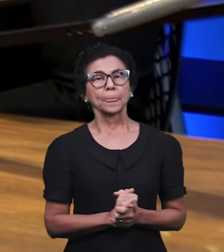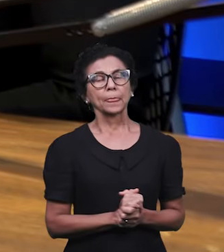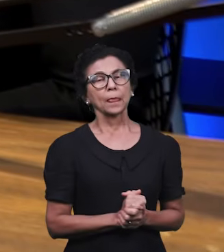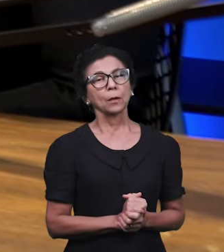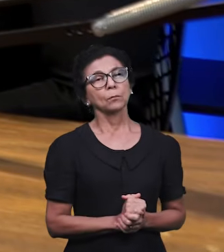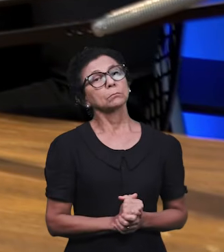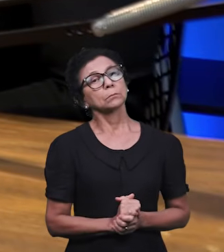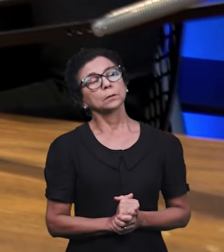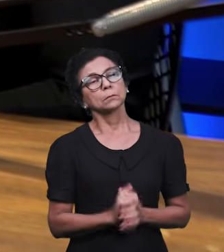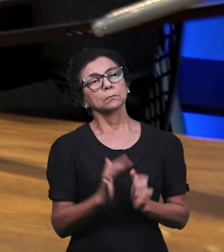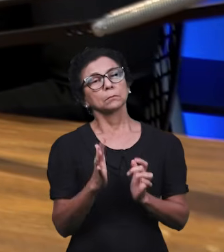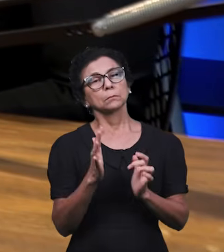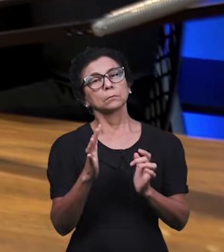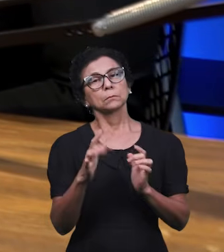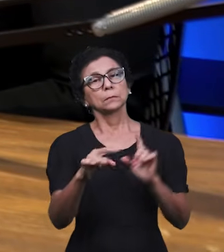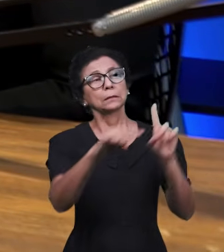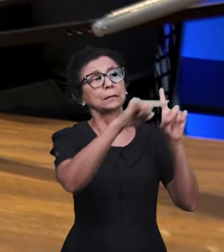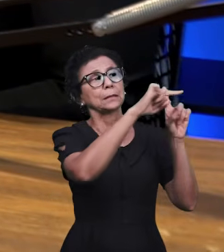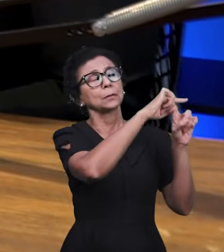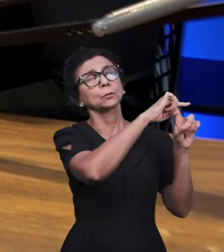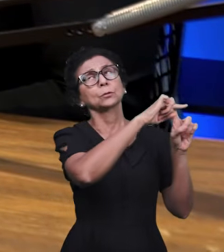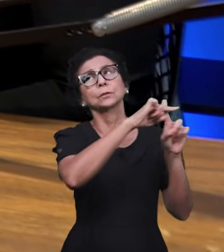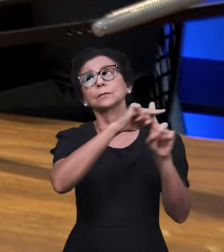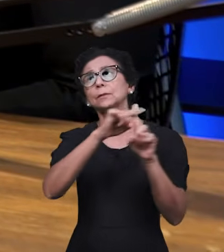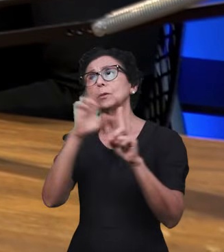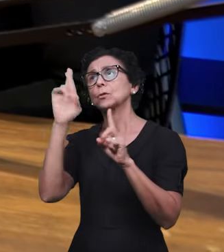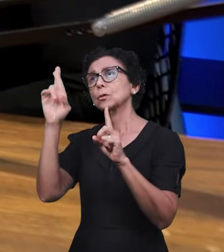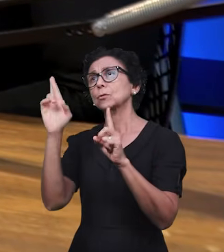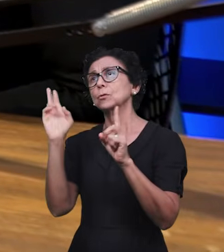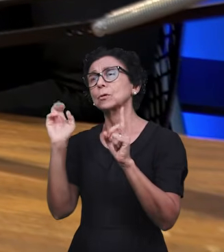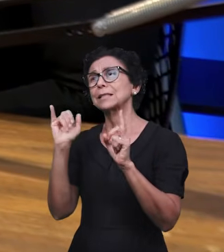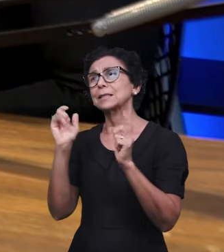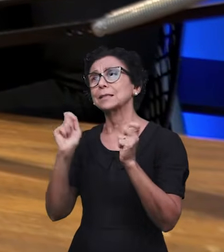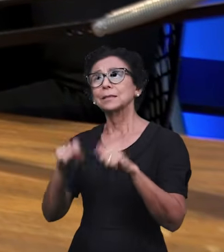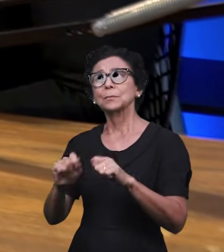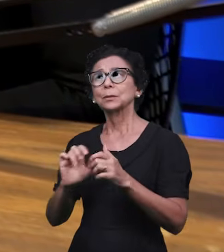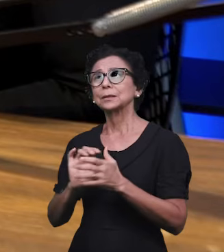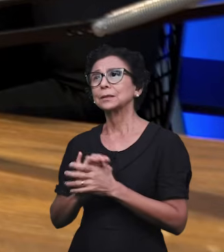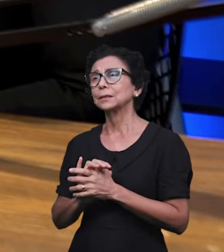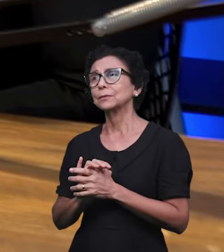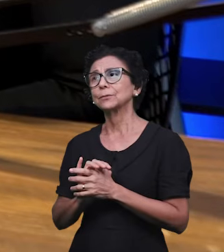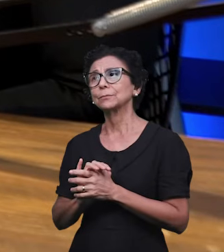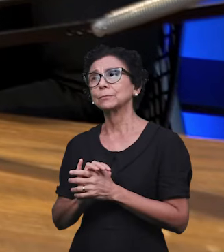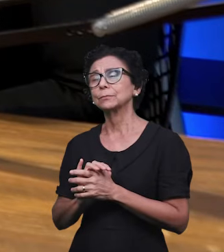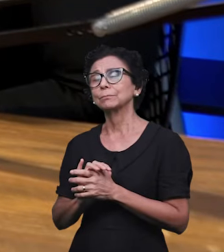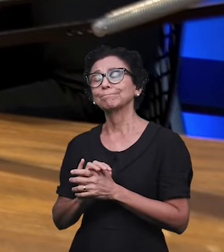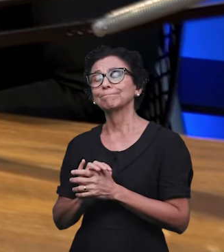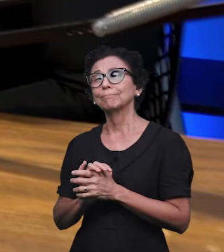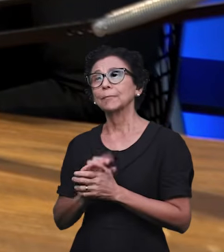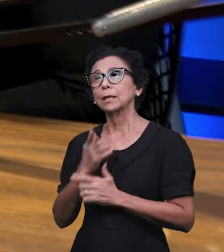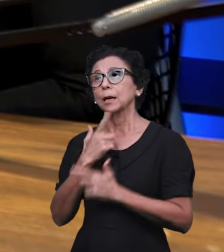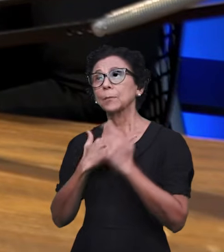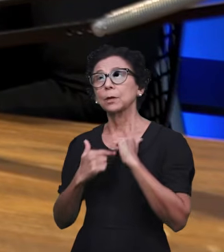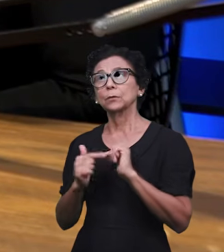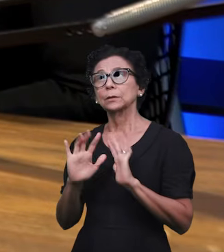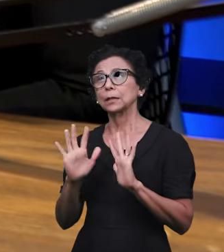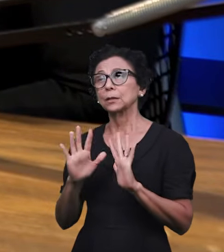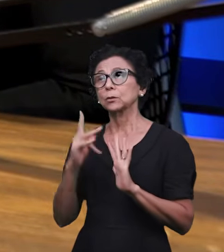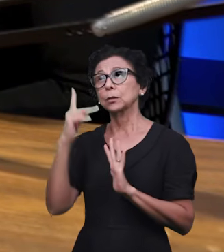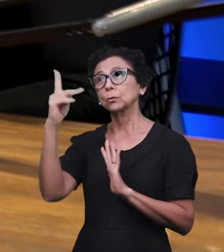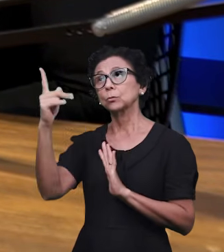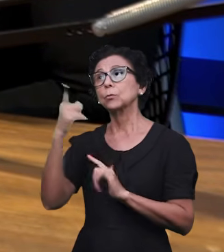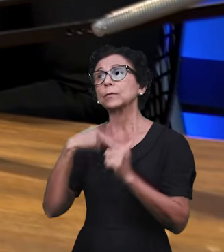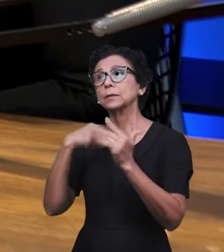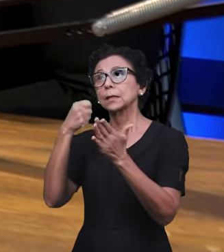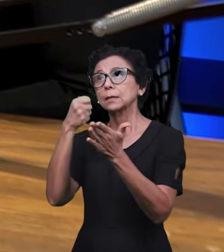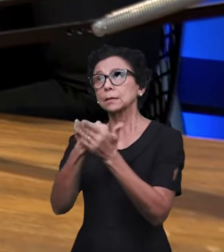assim: Senhor, né, se possível, passa de mim este cálice, mas não seja feito o que eu quero, seja feito o que tu queres. Ou seja,